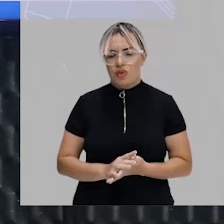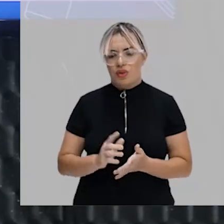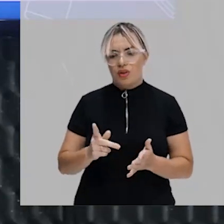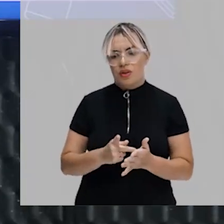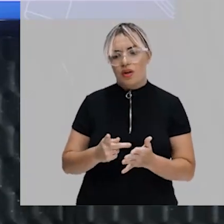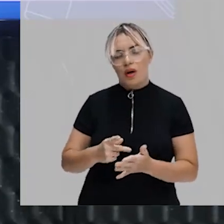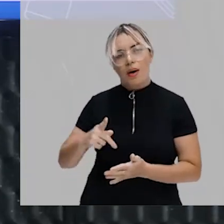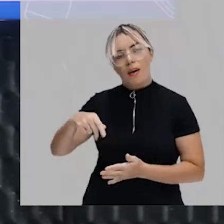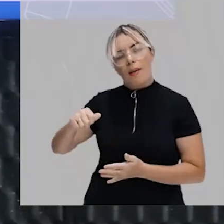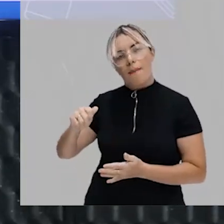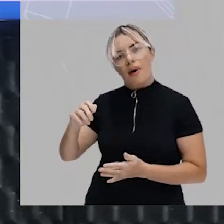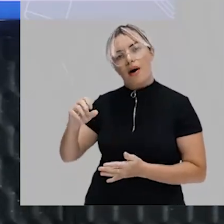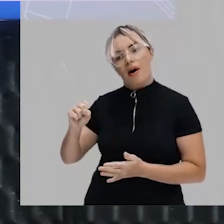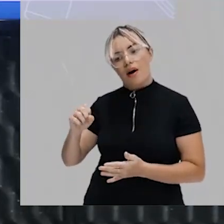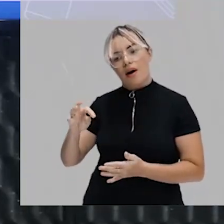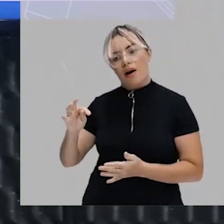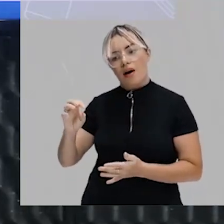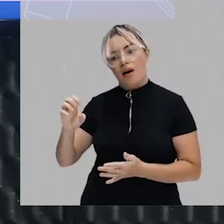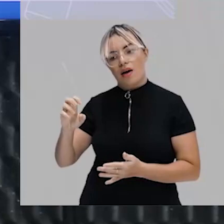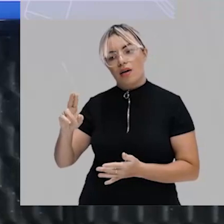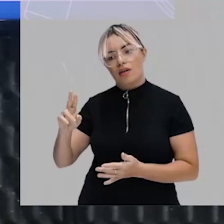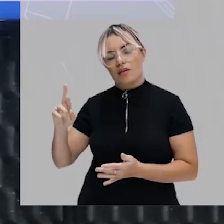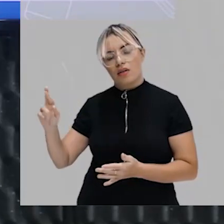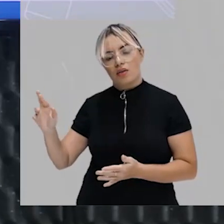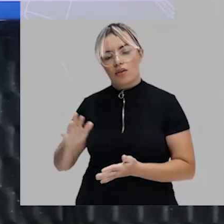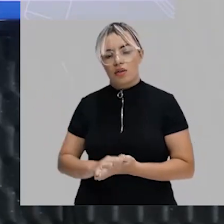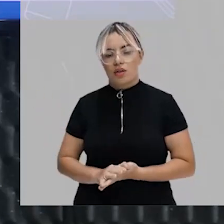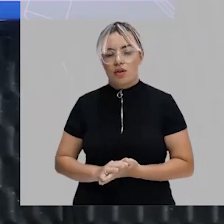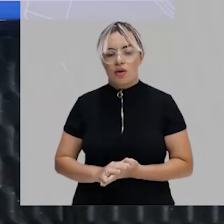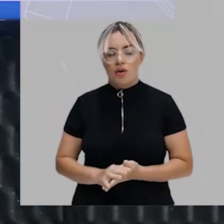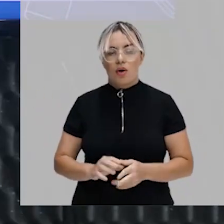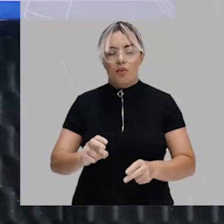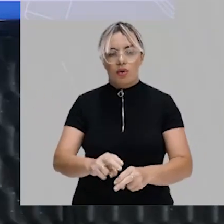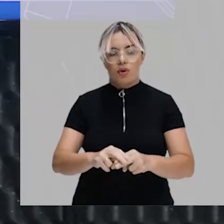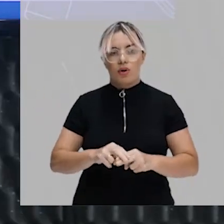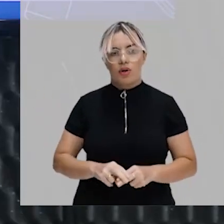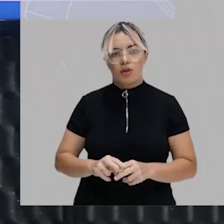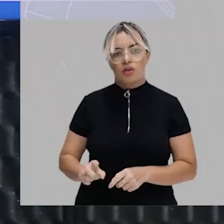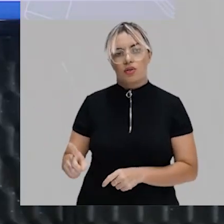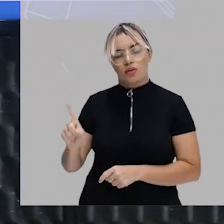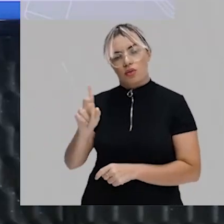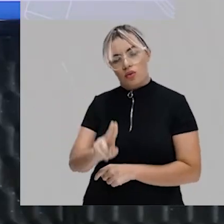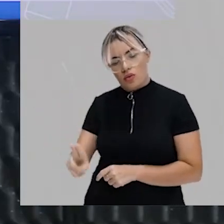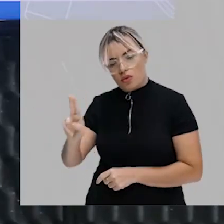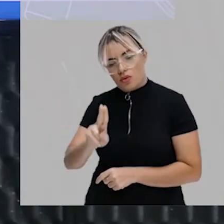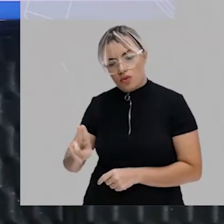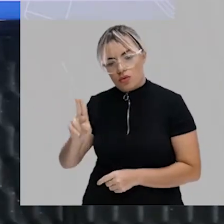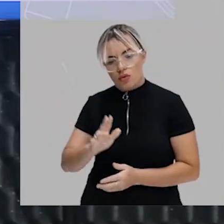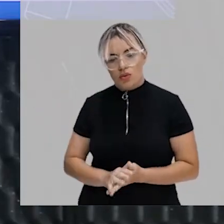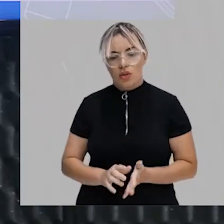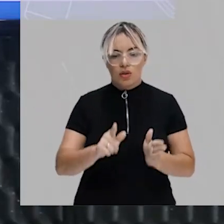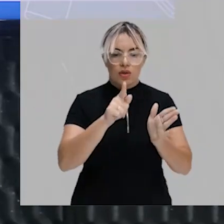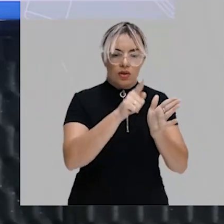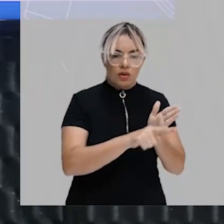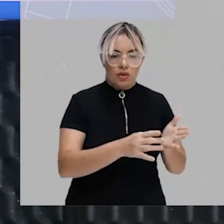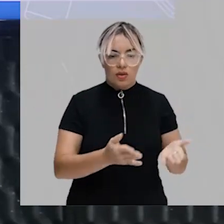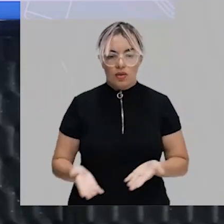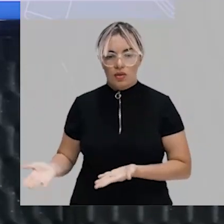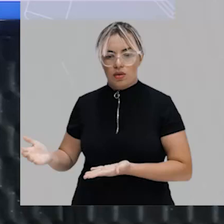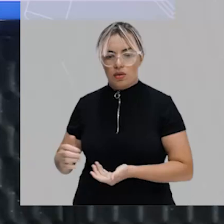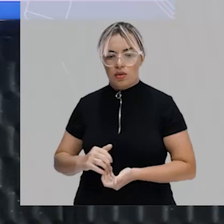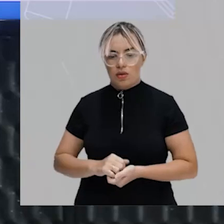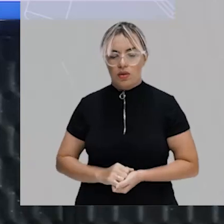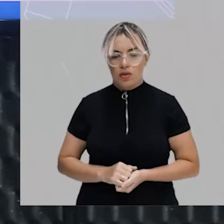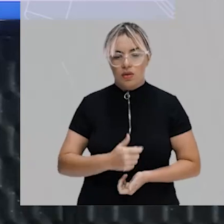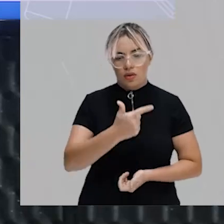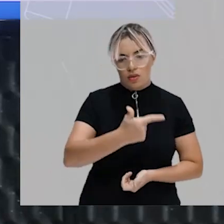com sinal de negativo, tá bom? Próxima afirmação, ela fala o seguinte, a crença em que